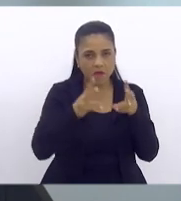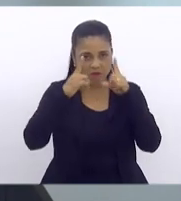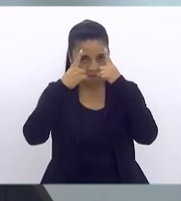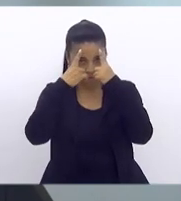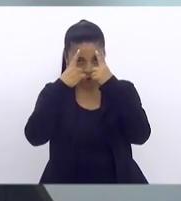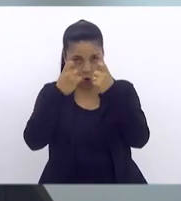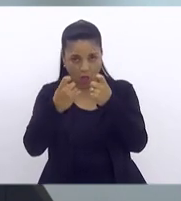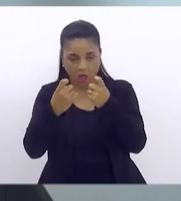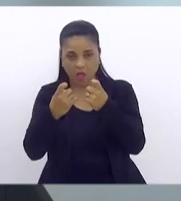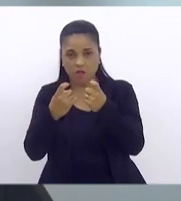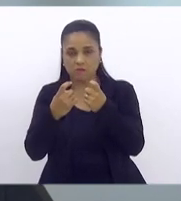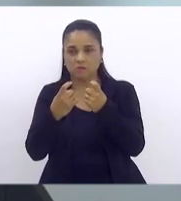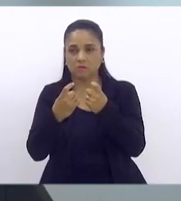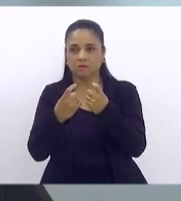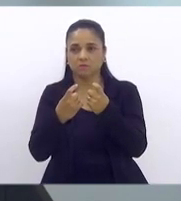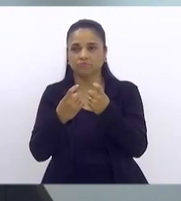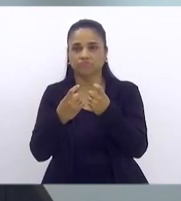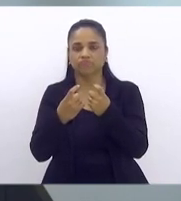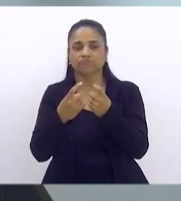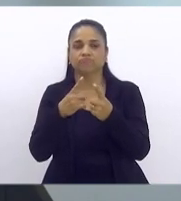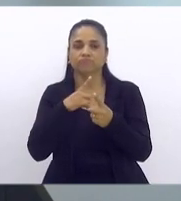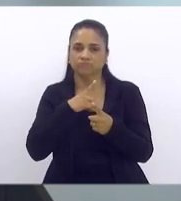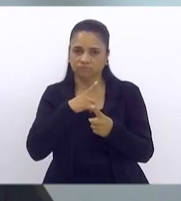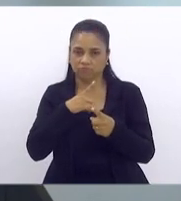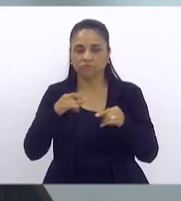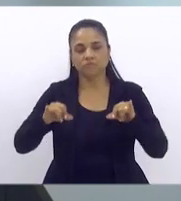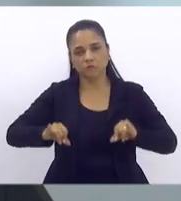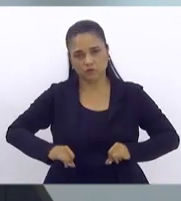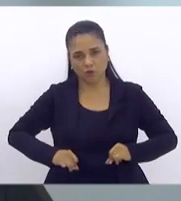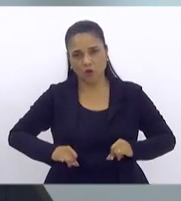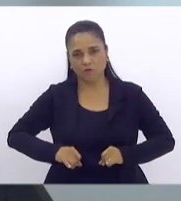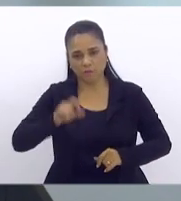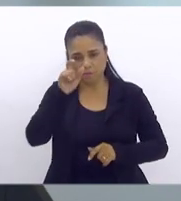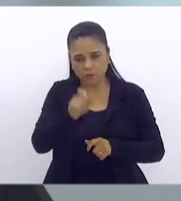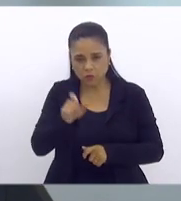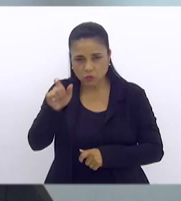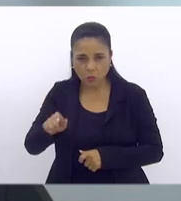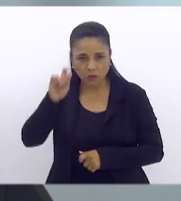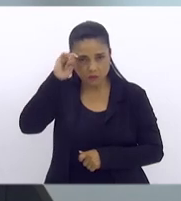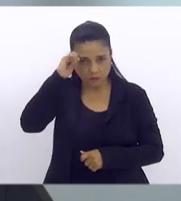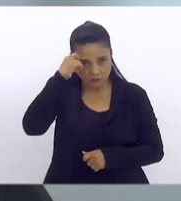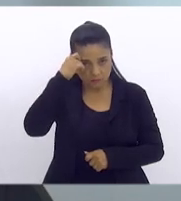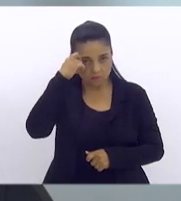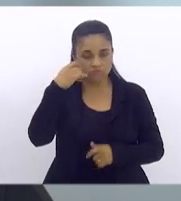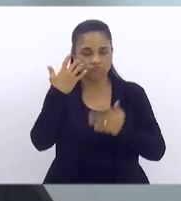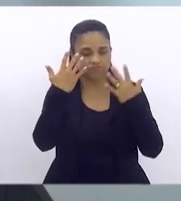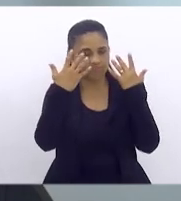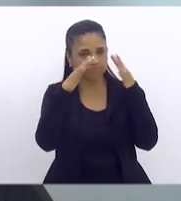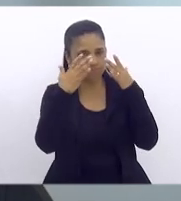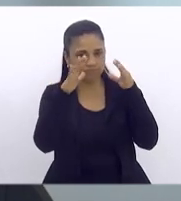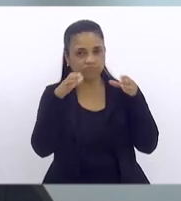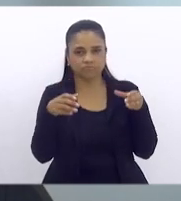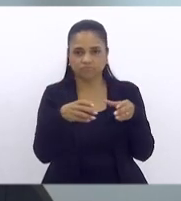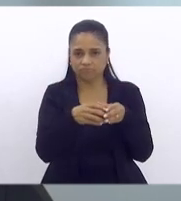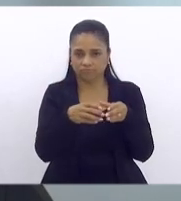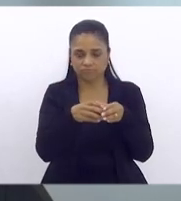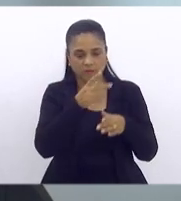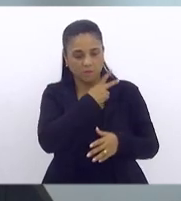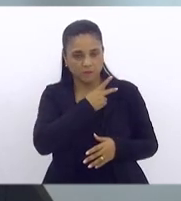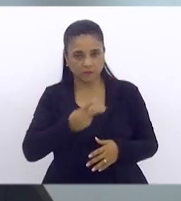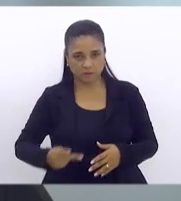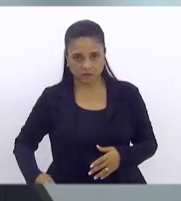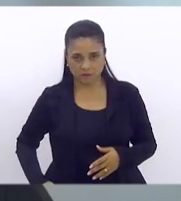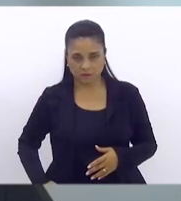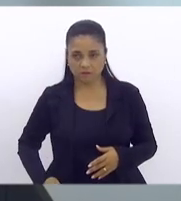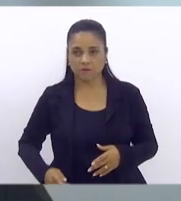violência que majoritariamente sofrem as pessoas negras. Então, parabenizo a condução, obviamente, de Vossa Excelência, Presidenta,